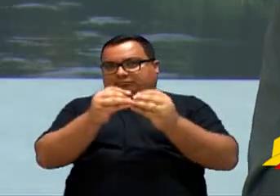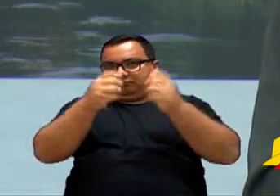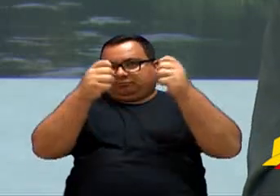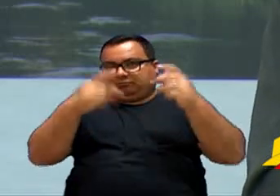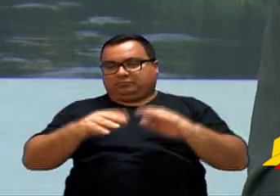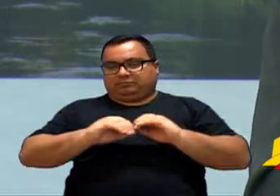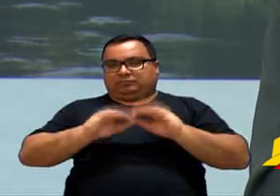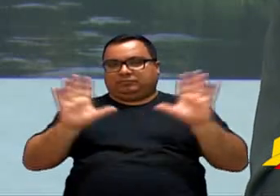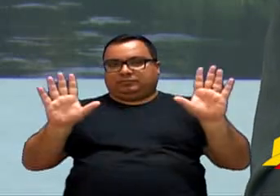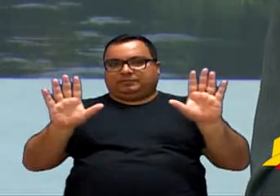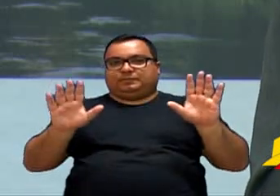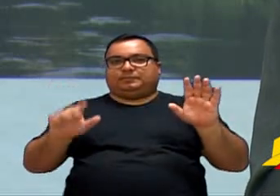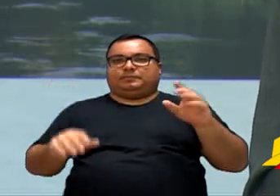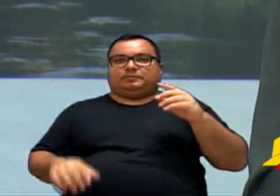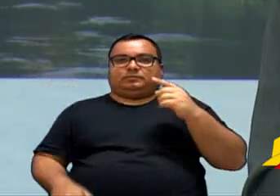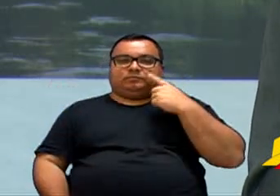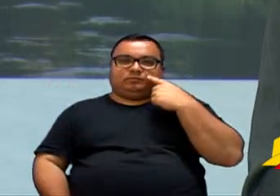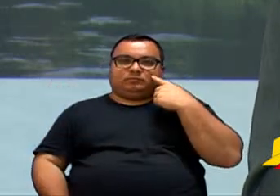E, vereador Salatiel,